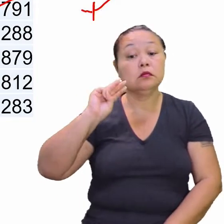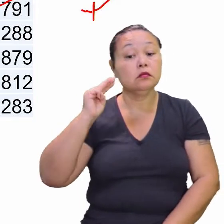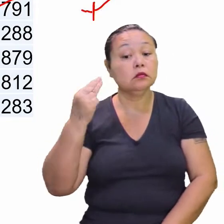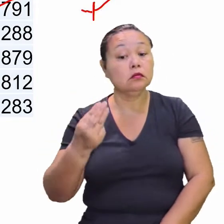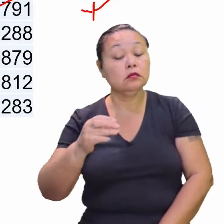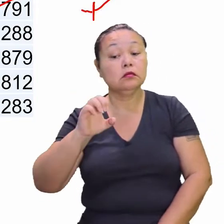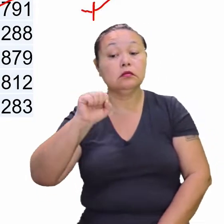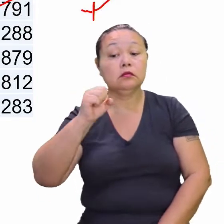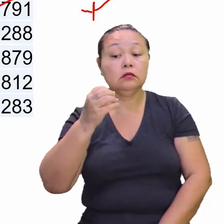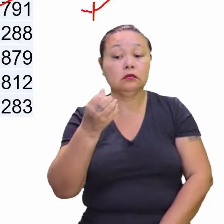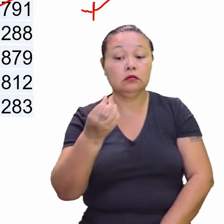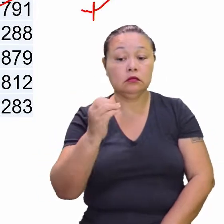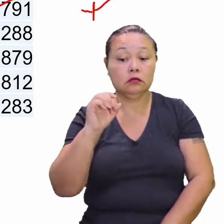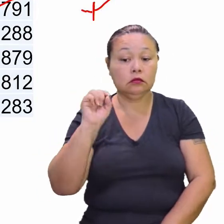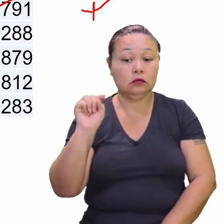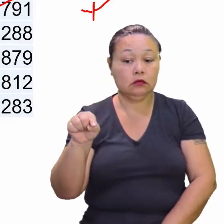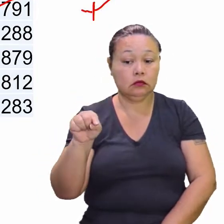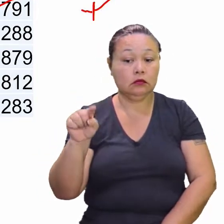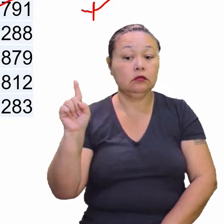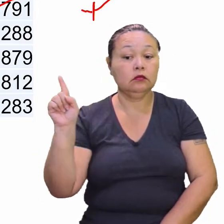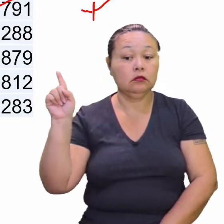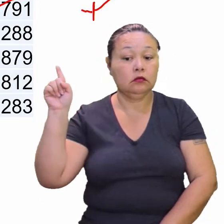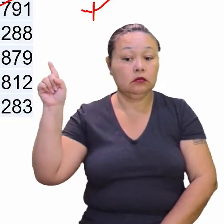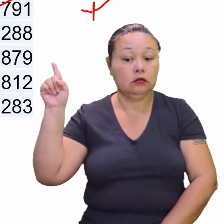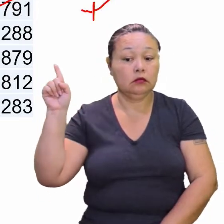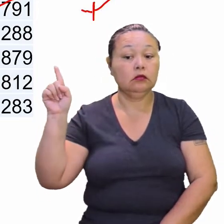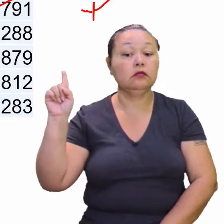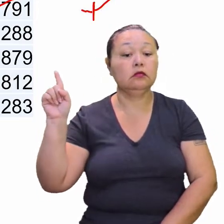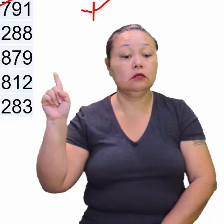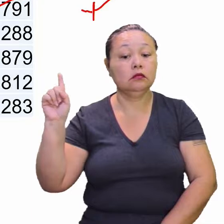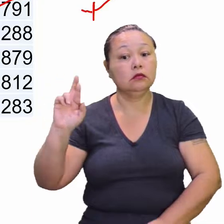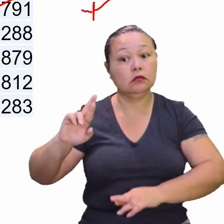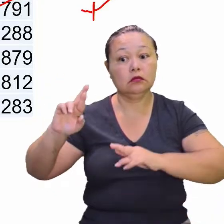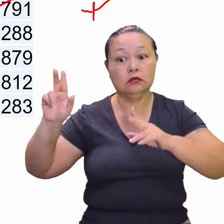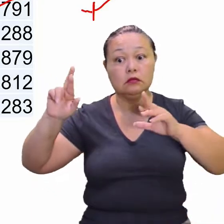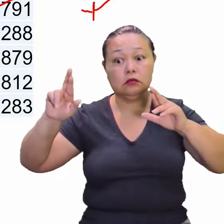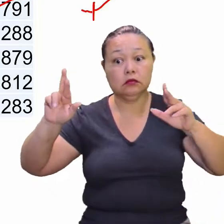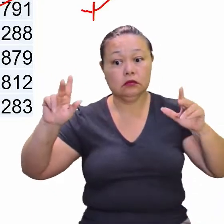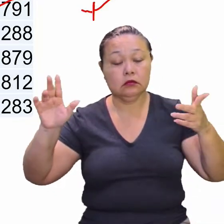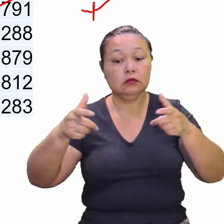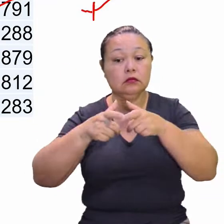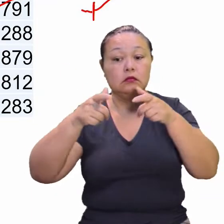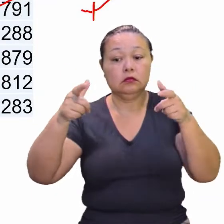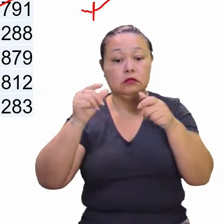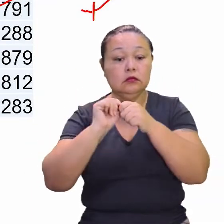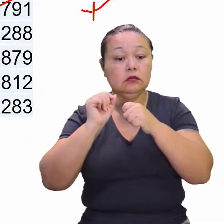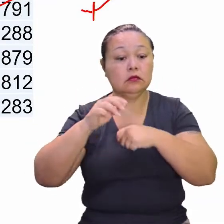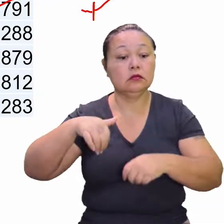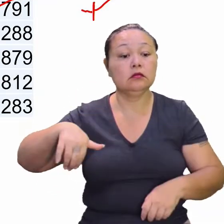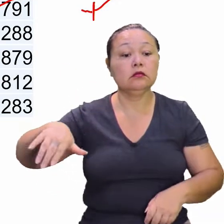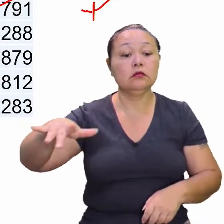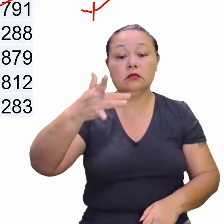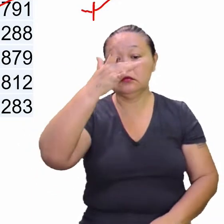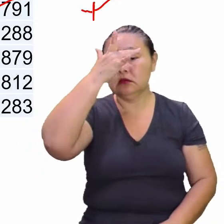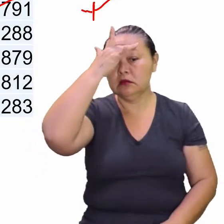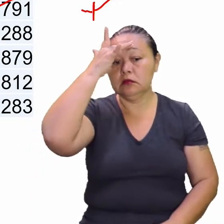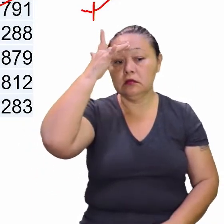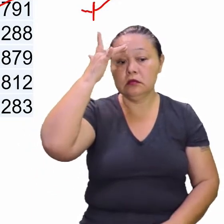5.860.000. É isso? Exato. Então, uma diferença muito grande. Com certeza. Pessoal